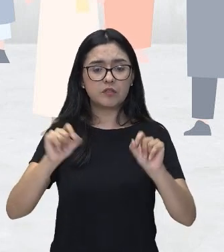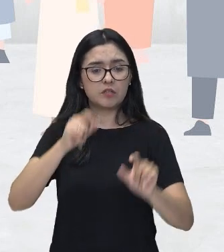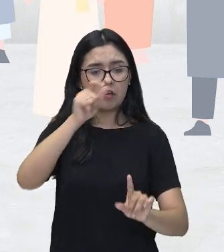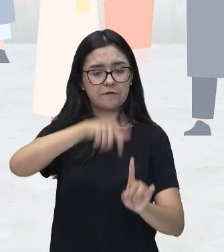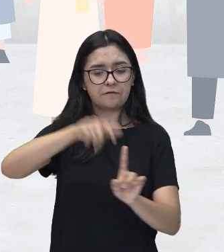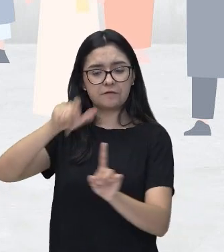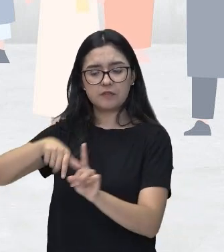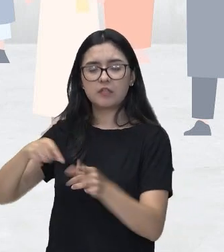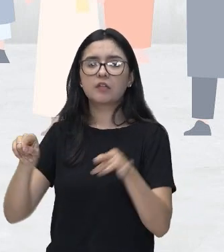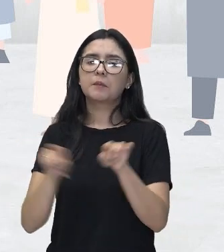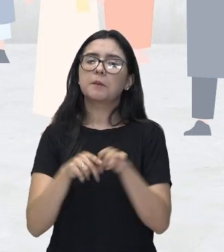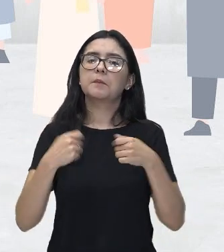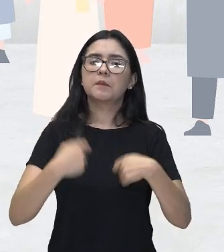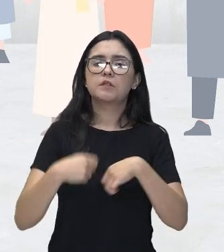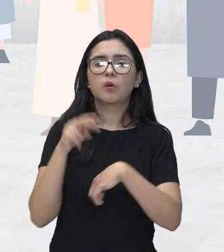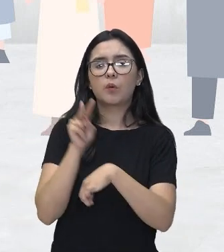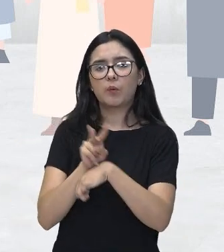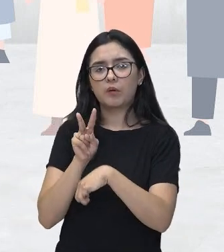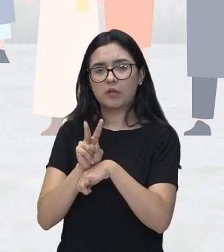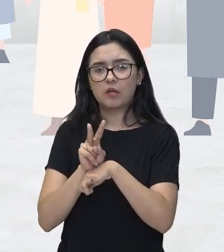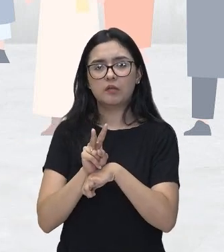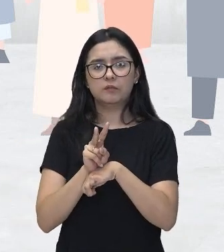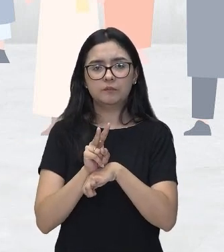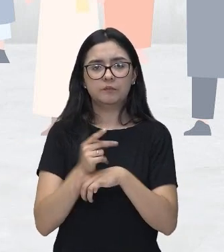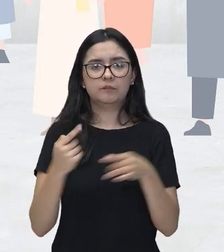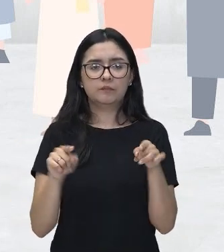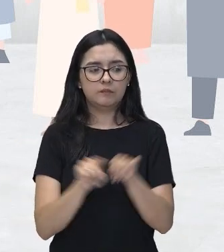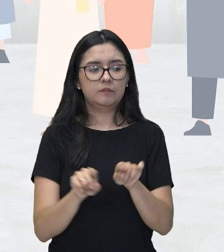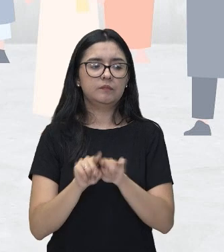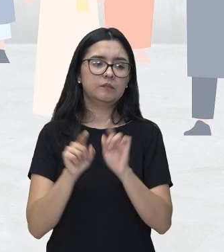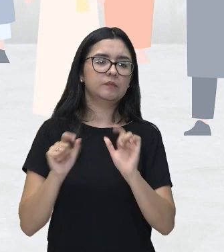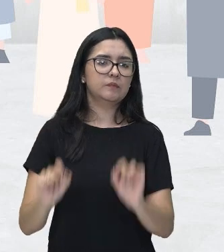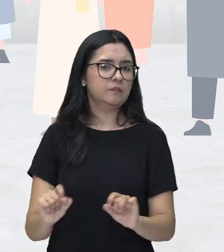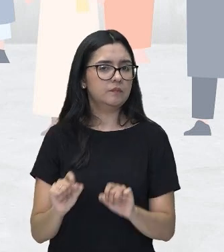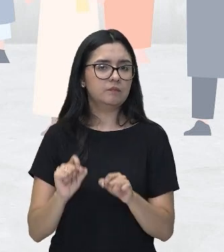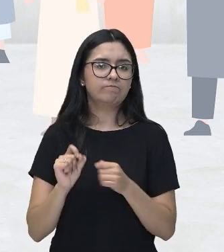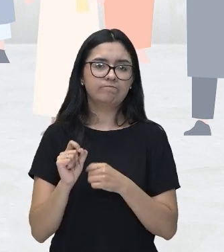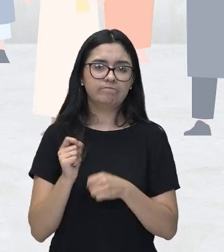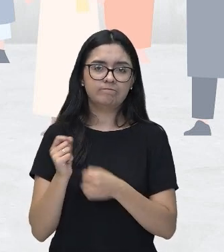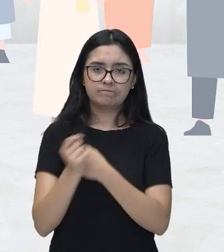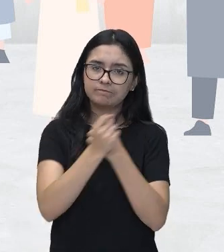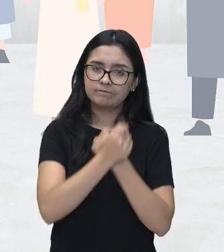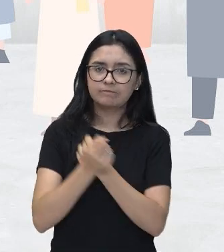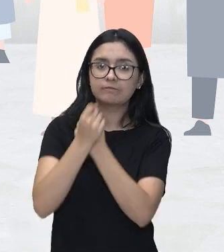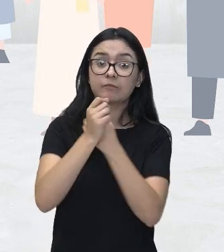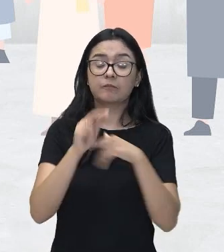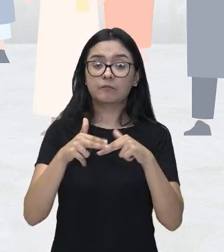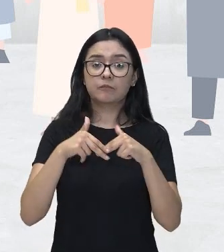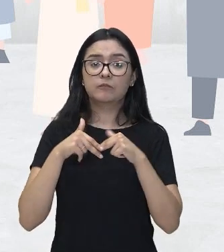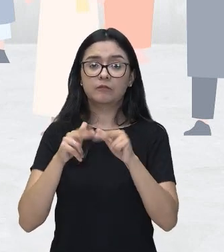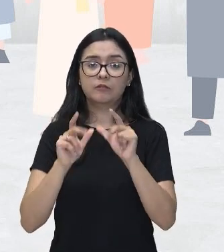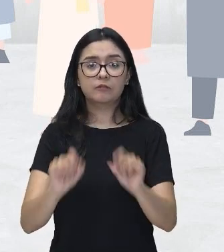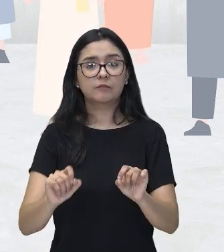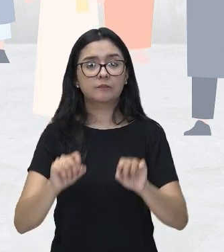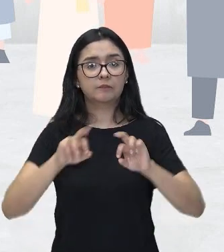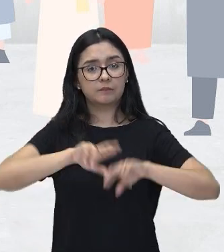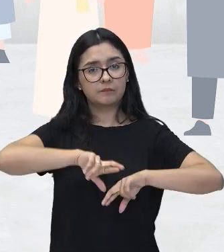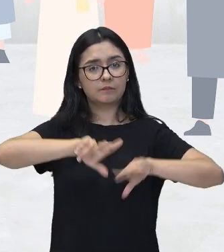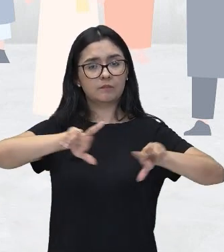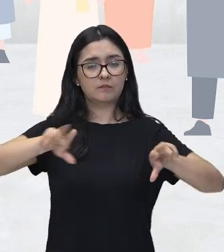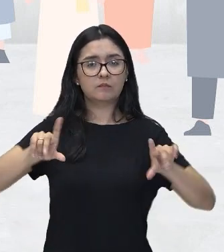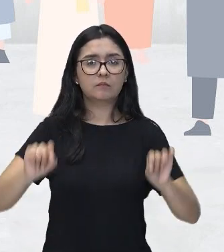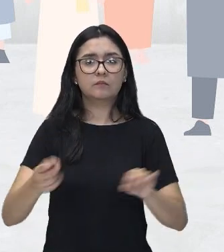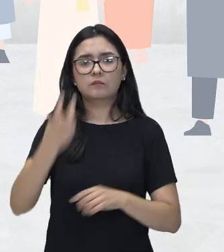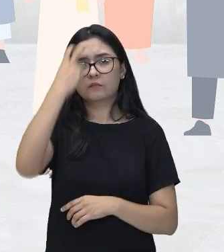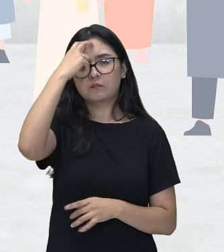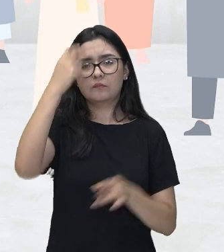também precisam ser cuidadas e preservadas. Por isso, nas diferentes culturas e